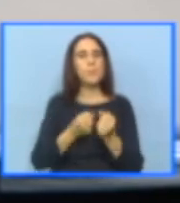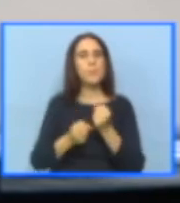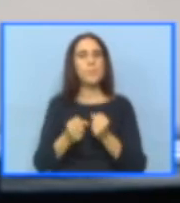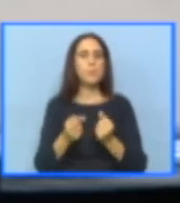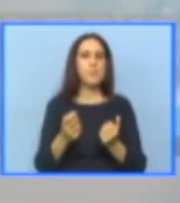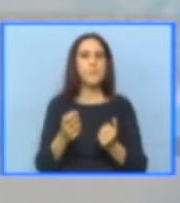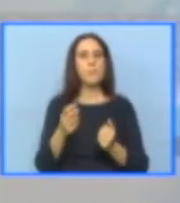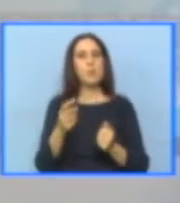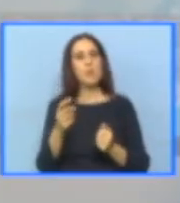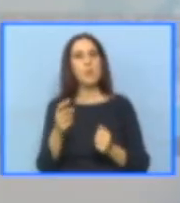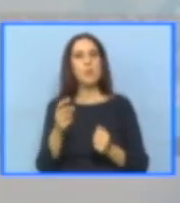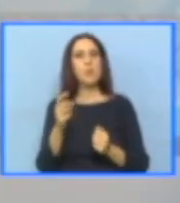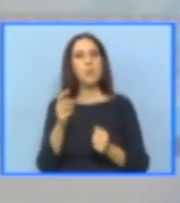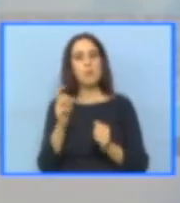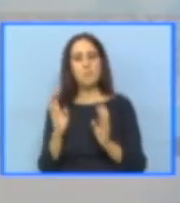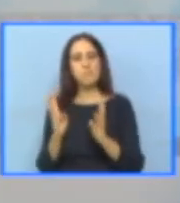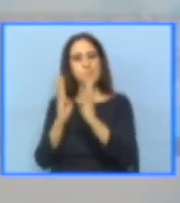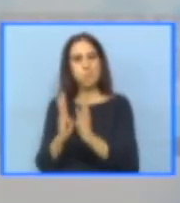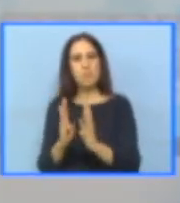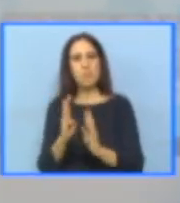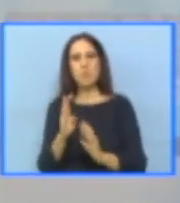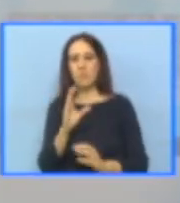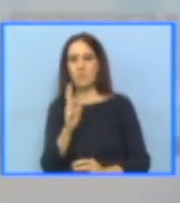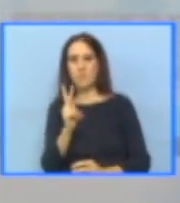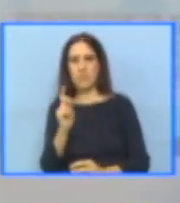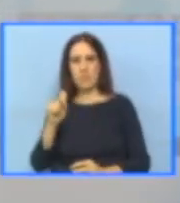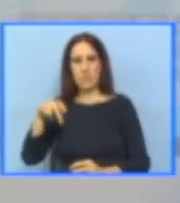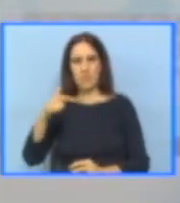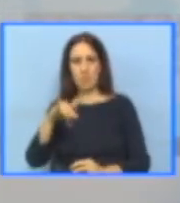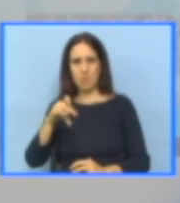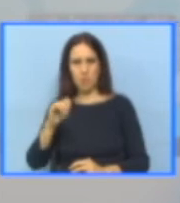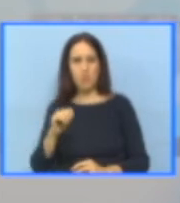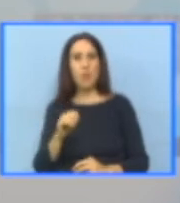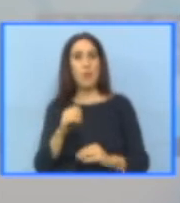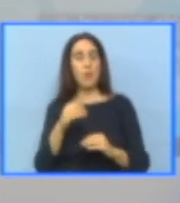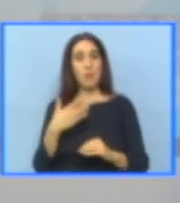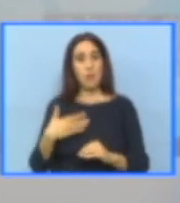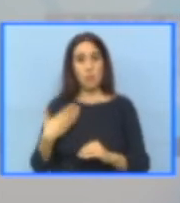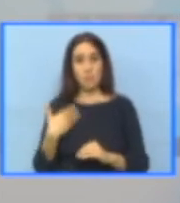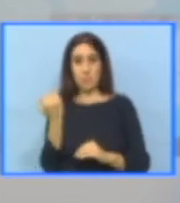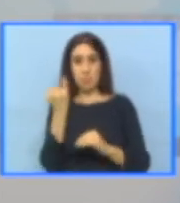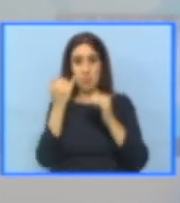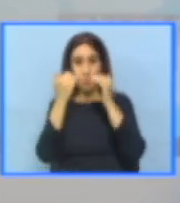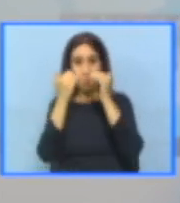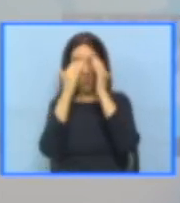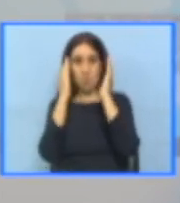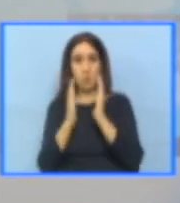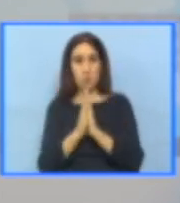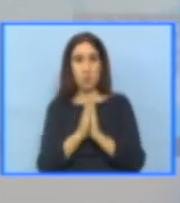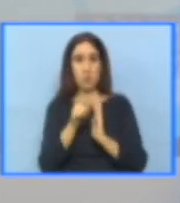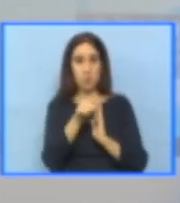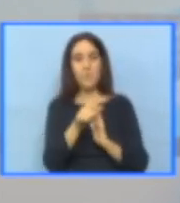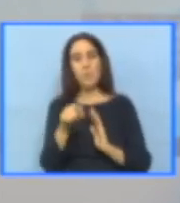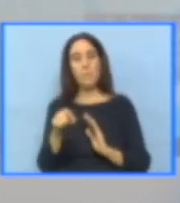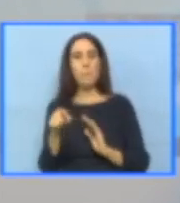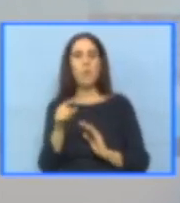as conferências vicentinas, as misericórdias, localmente possam, neste fórum,